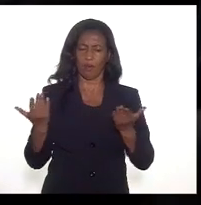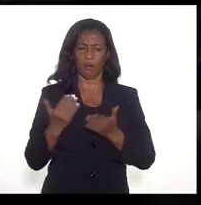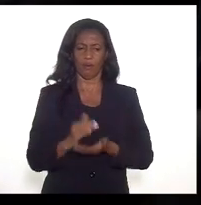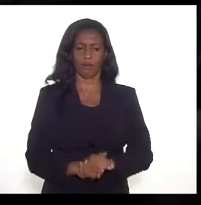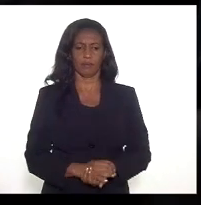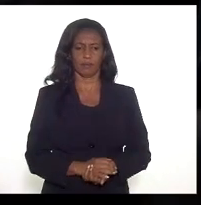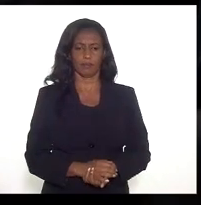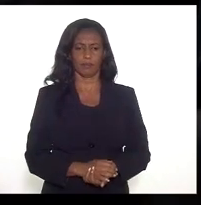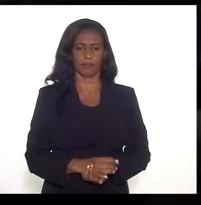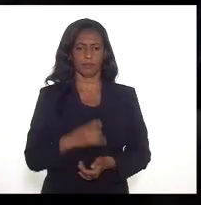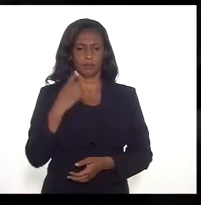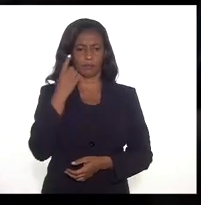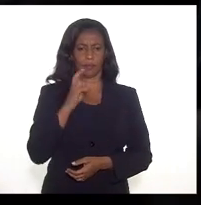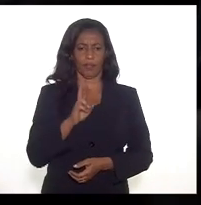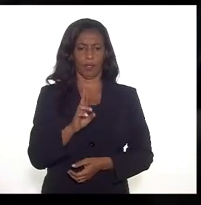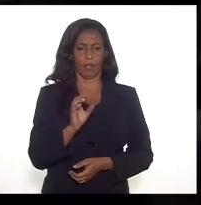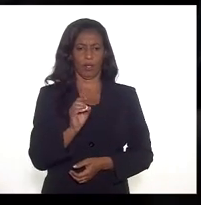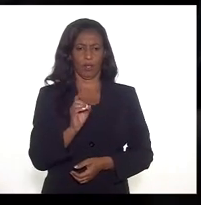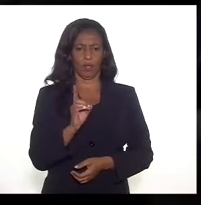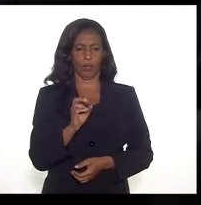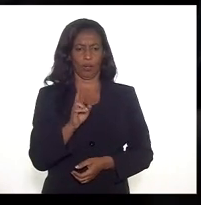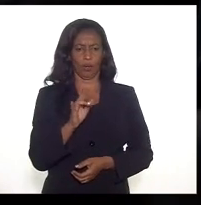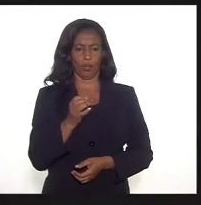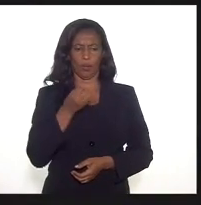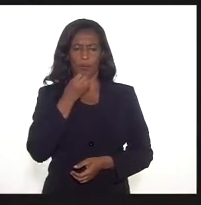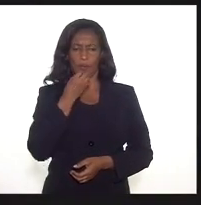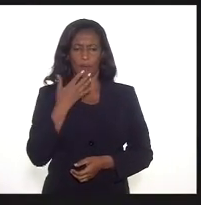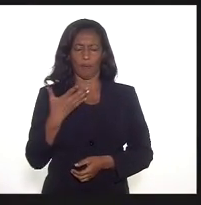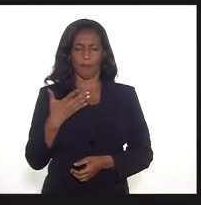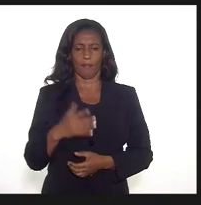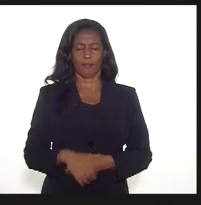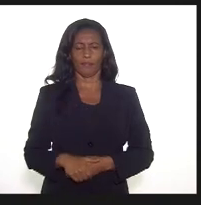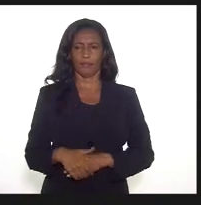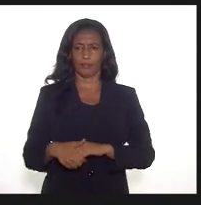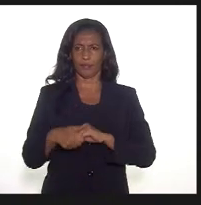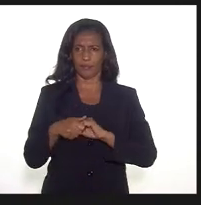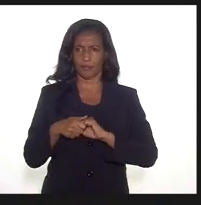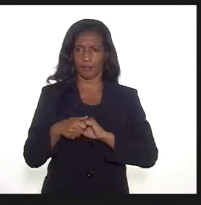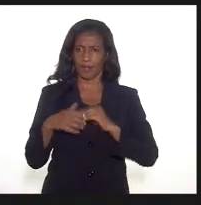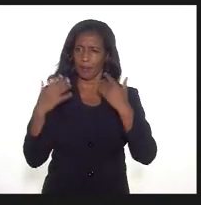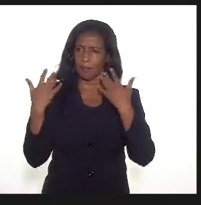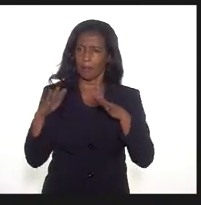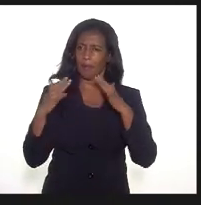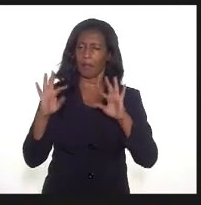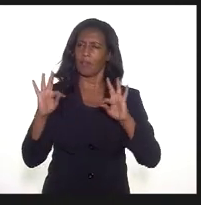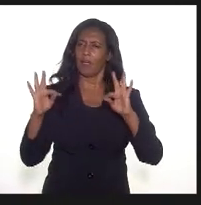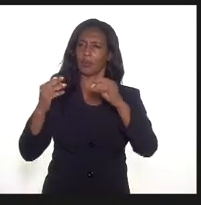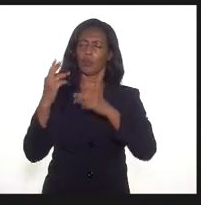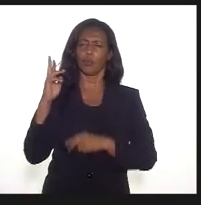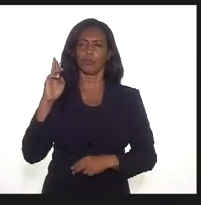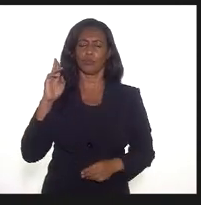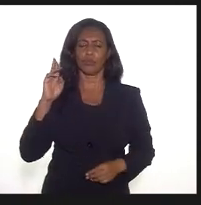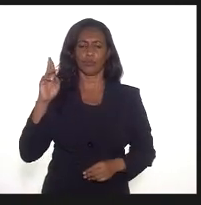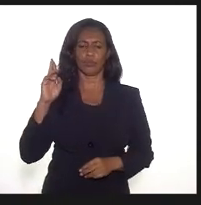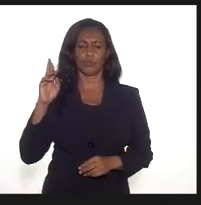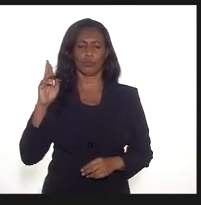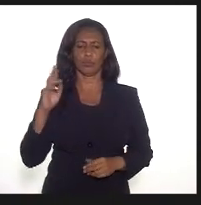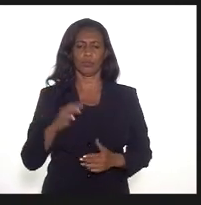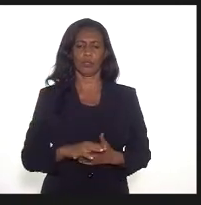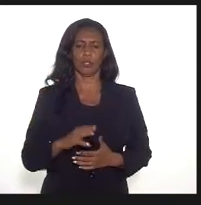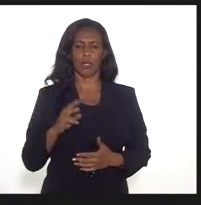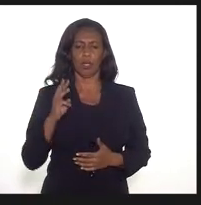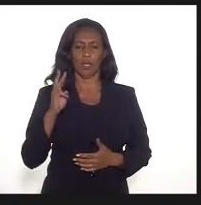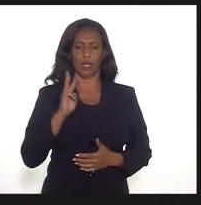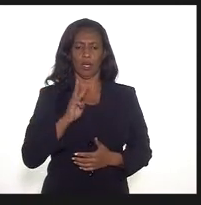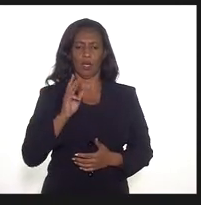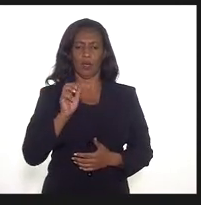Deputado Rodrigo. Presidente, em primeiro lugar, parabenizar a Vossa Excelência e a todos os responsáveis aqui, ao Wagner Victor,